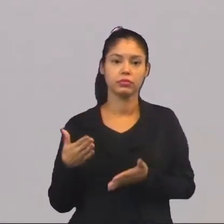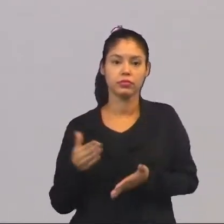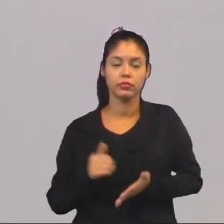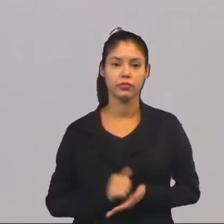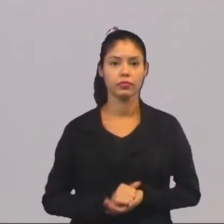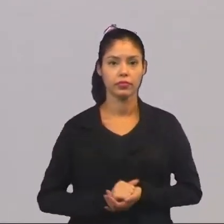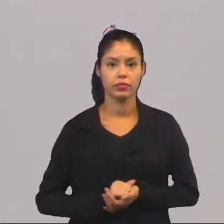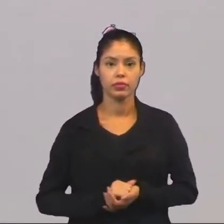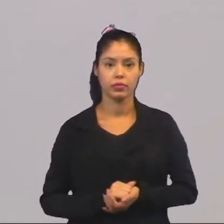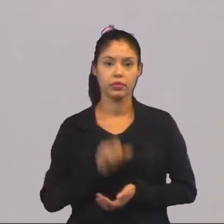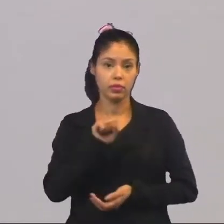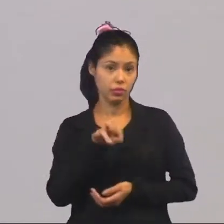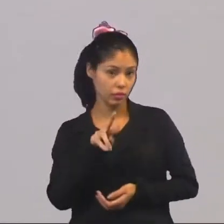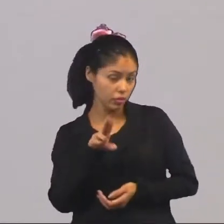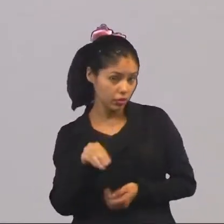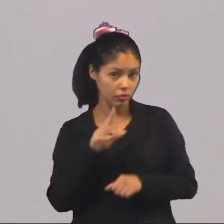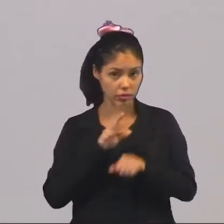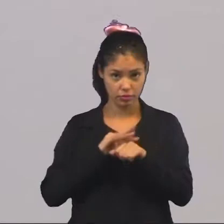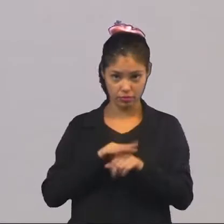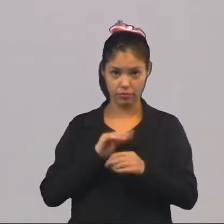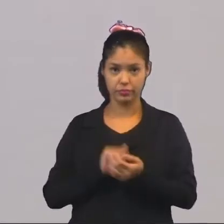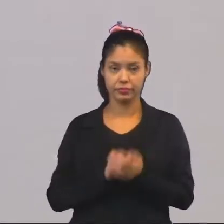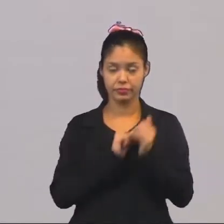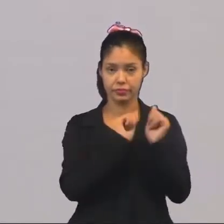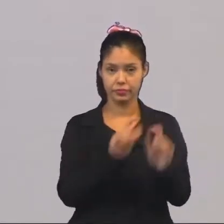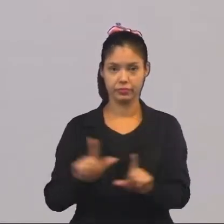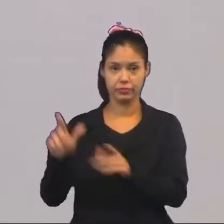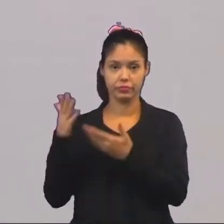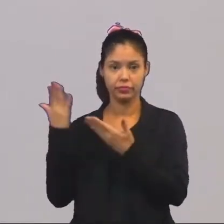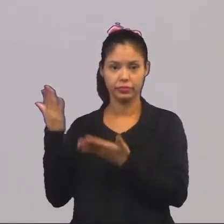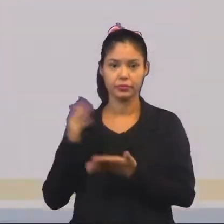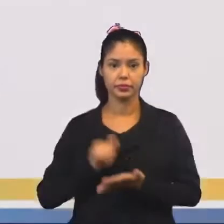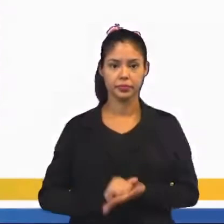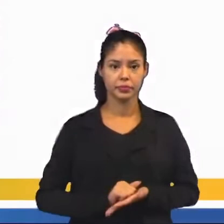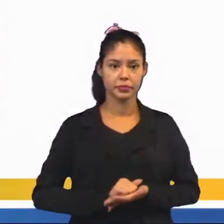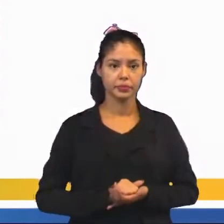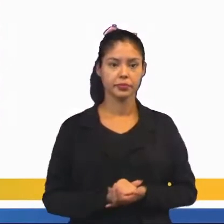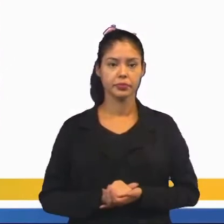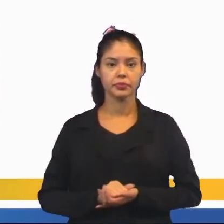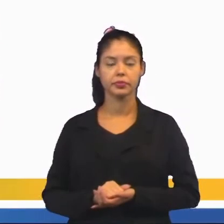sobre os sintomas dessa doença. Acompanha comigo aí na telinha.